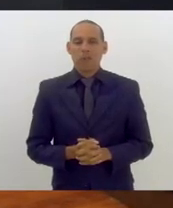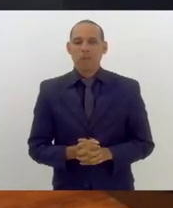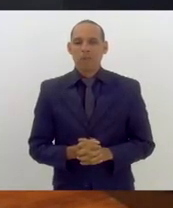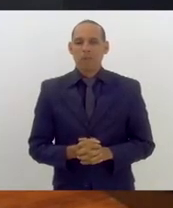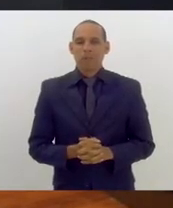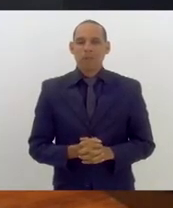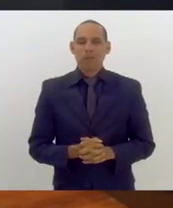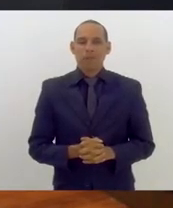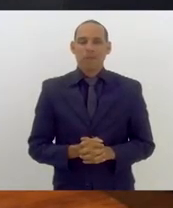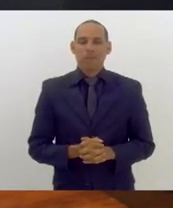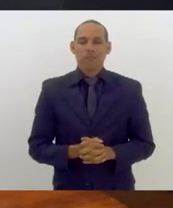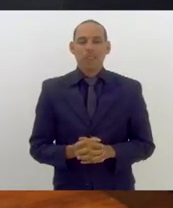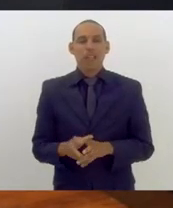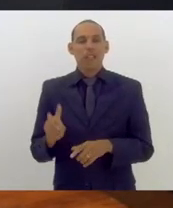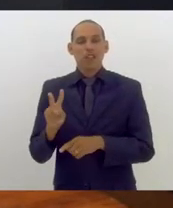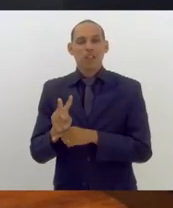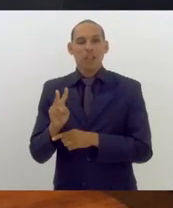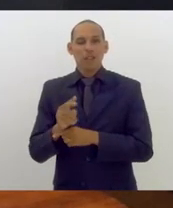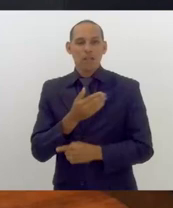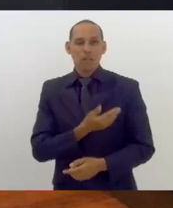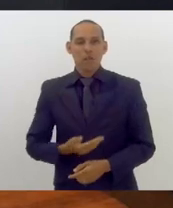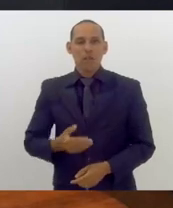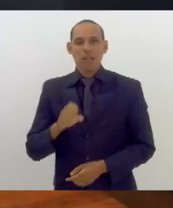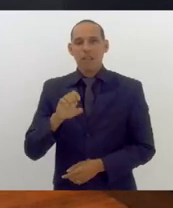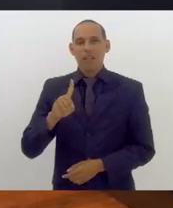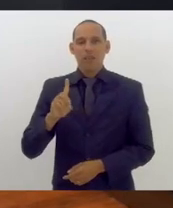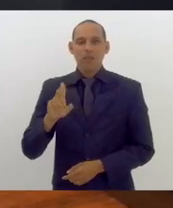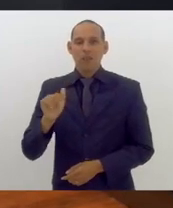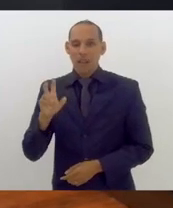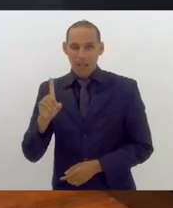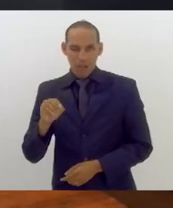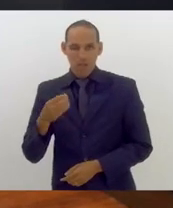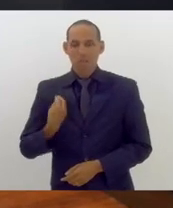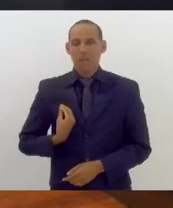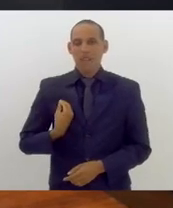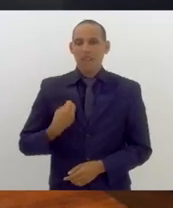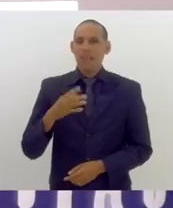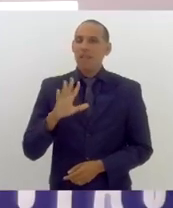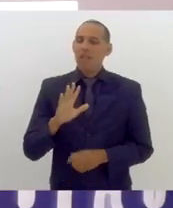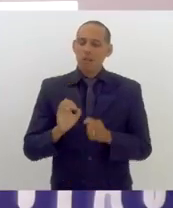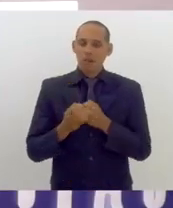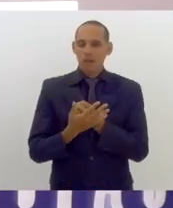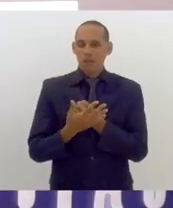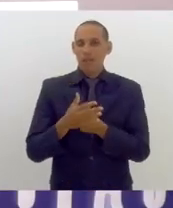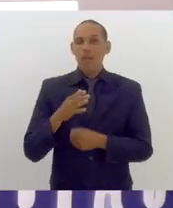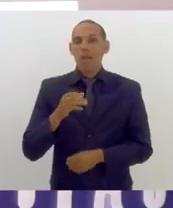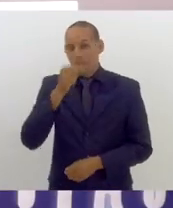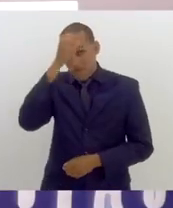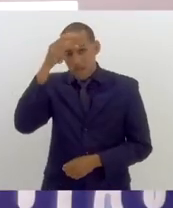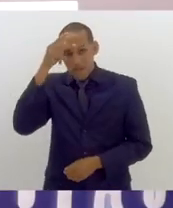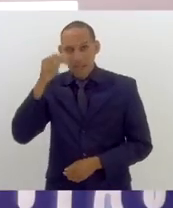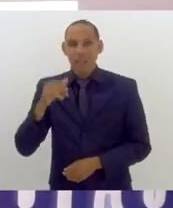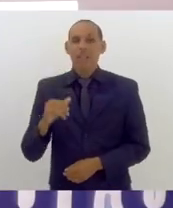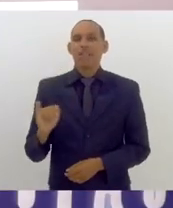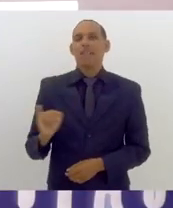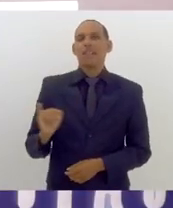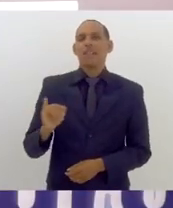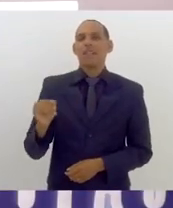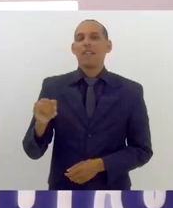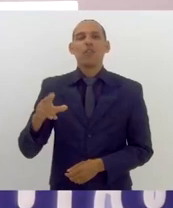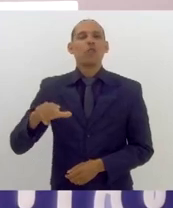o defensor público Dr Eduardo School não tá presente ele está com o convite prefeito de Itaguaí que nunca veio hoje também